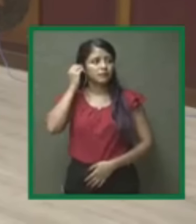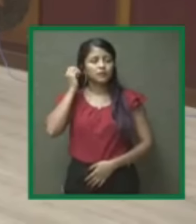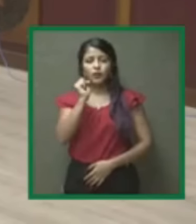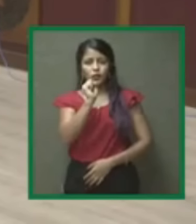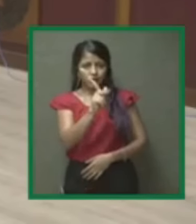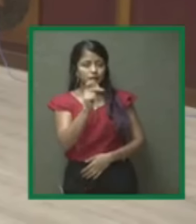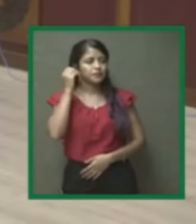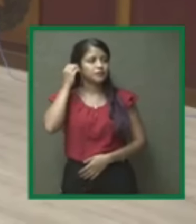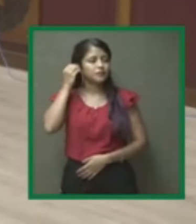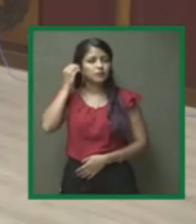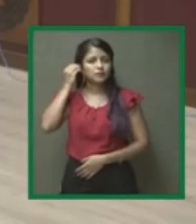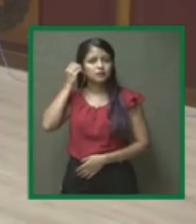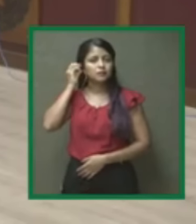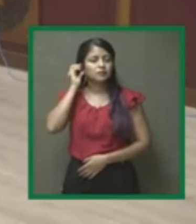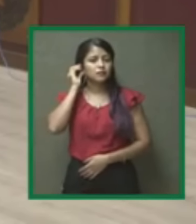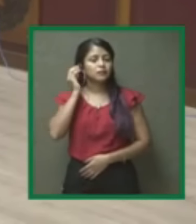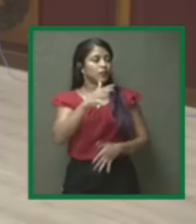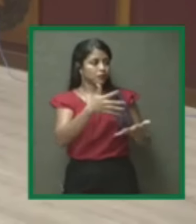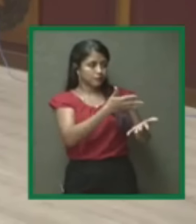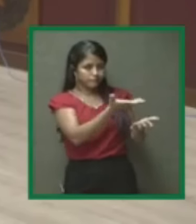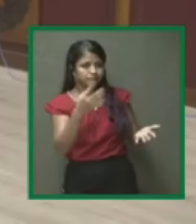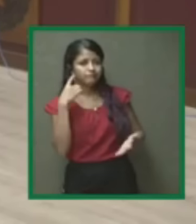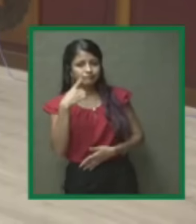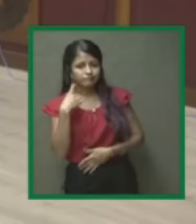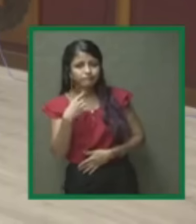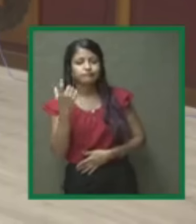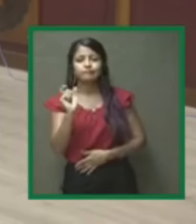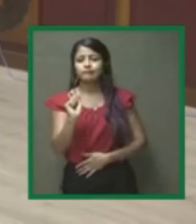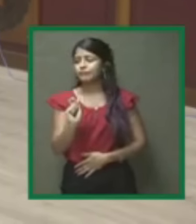Ok. Excelência. Doutores, eu vou.